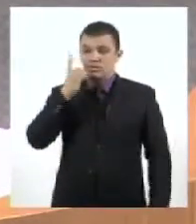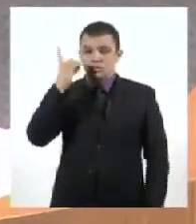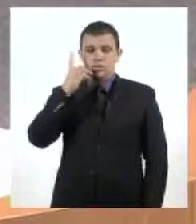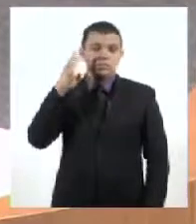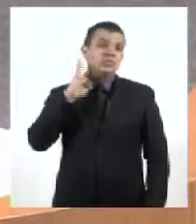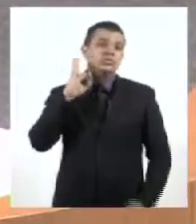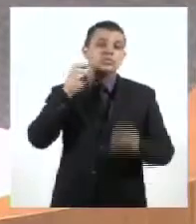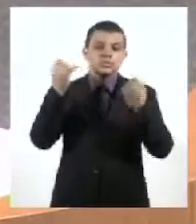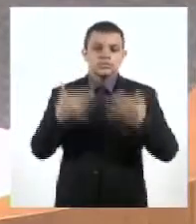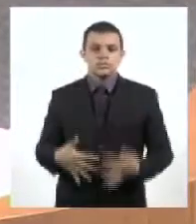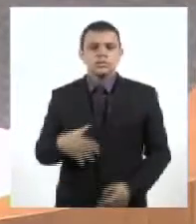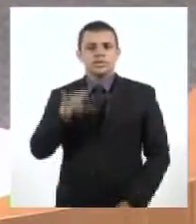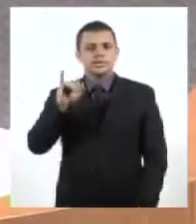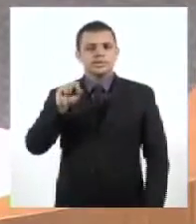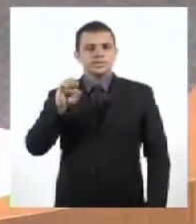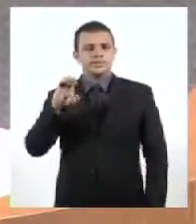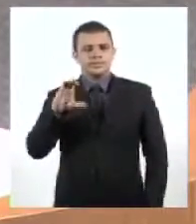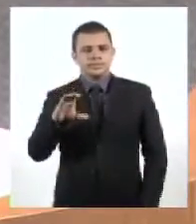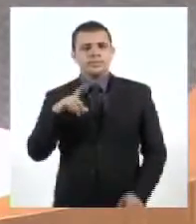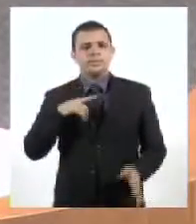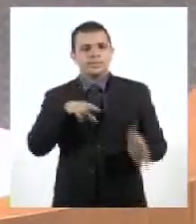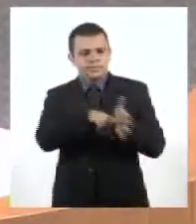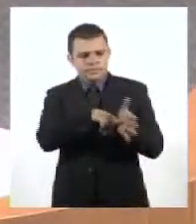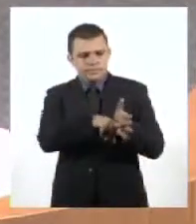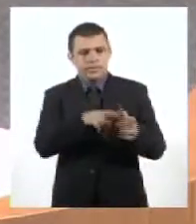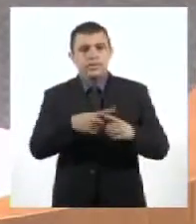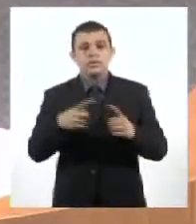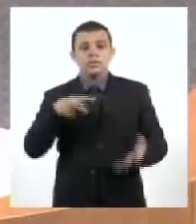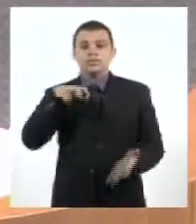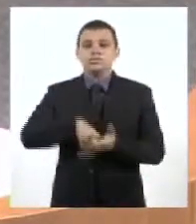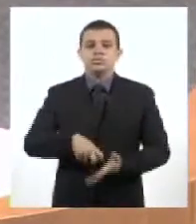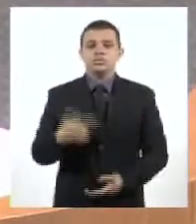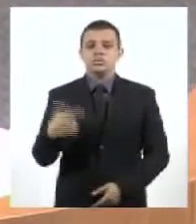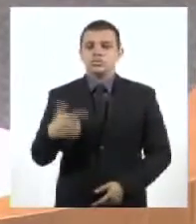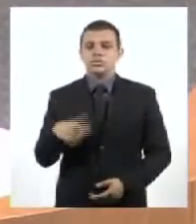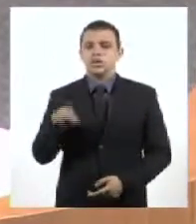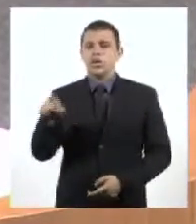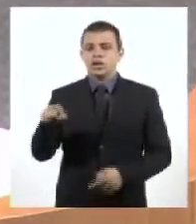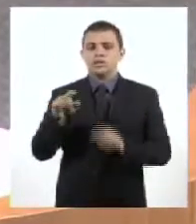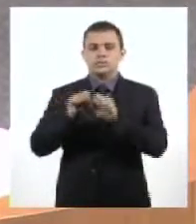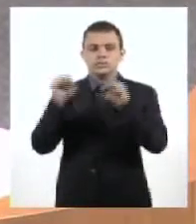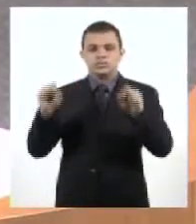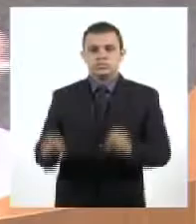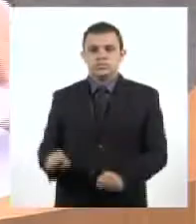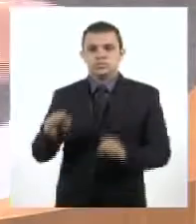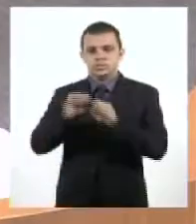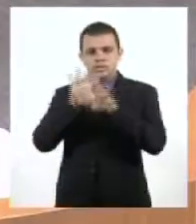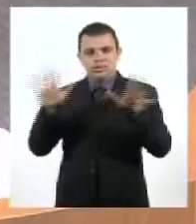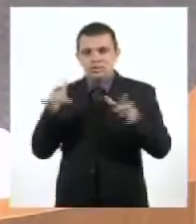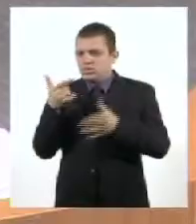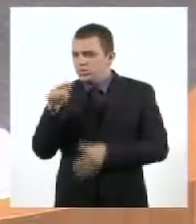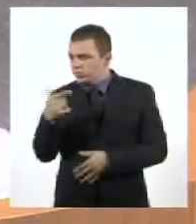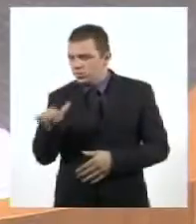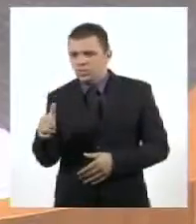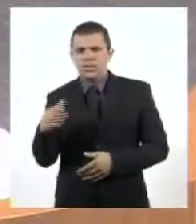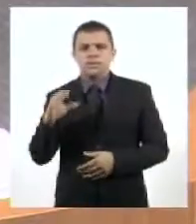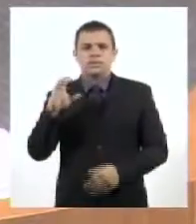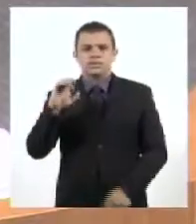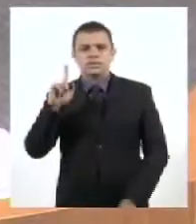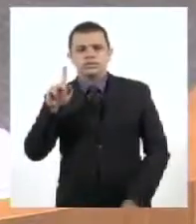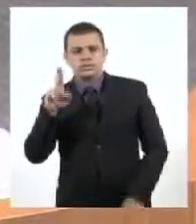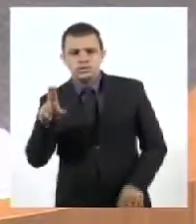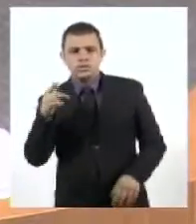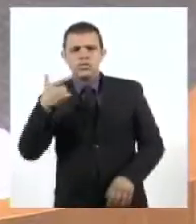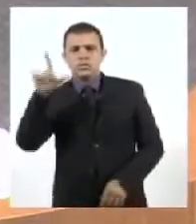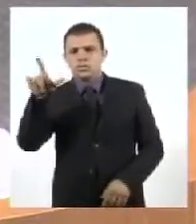é investigado, não há nenhuma condenação no portal da transparência, pela CGU, pelos órgãos de controle que coloque o ISEC